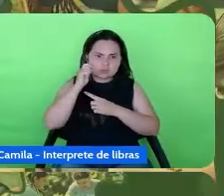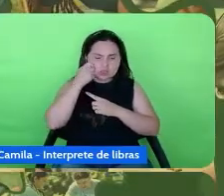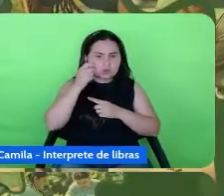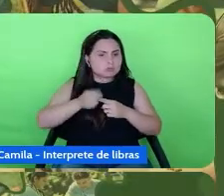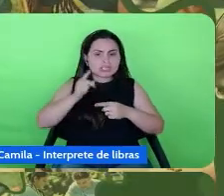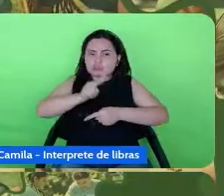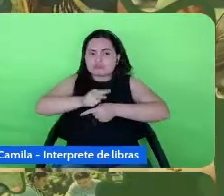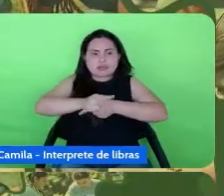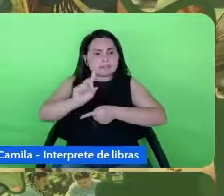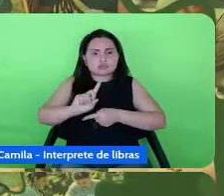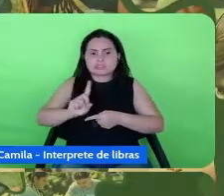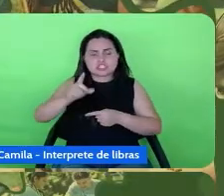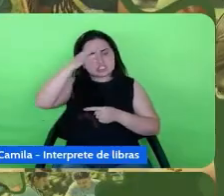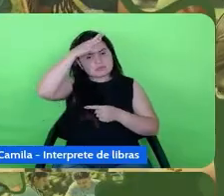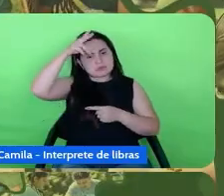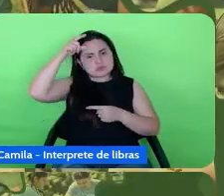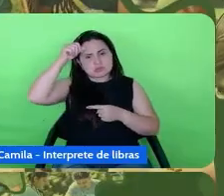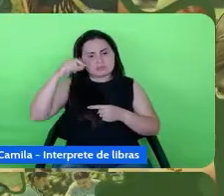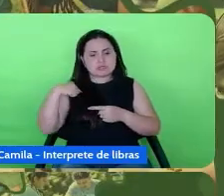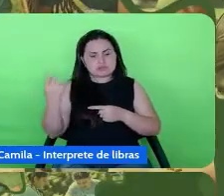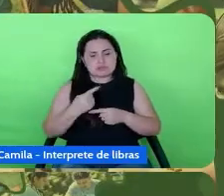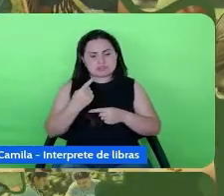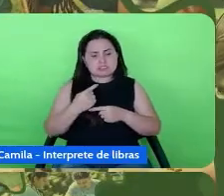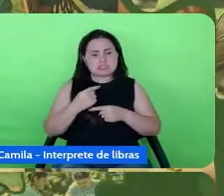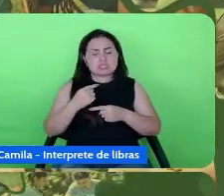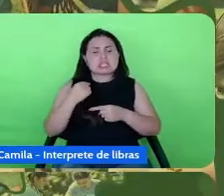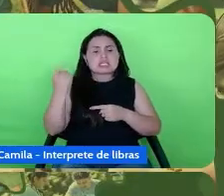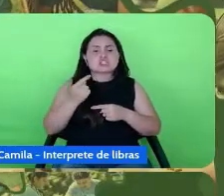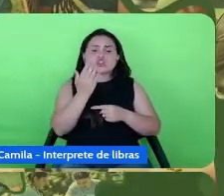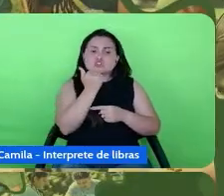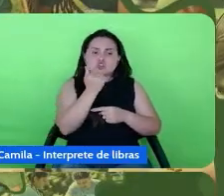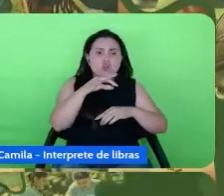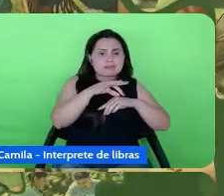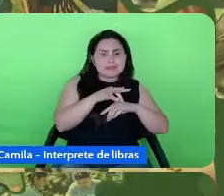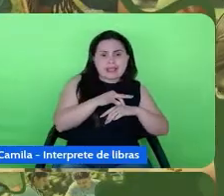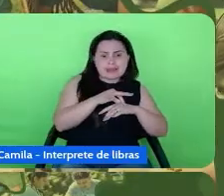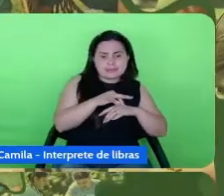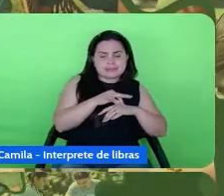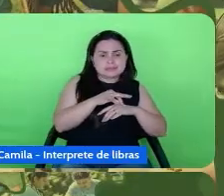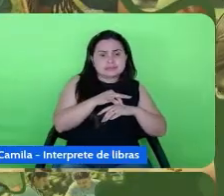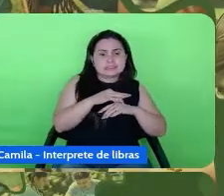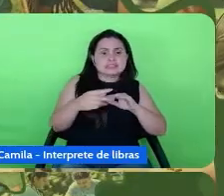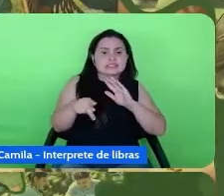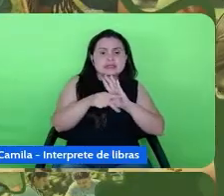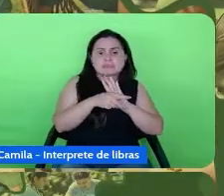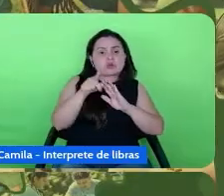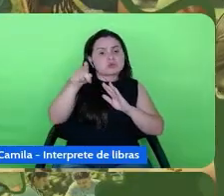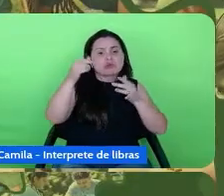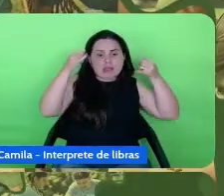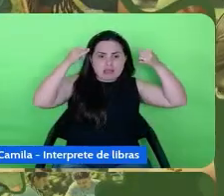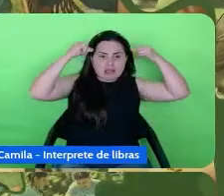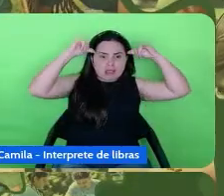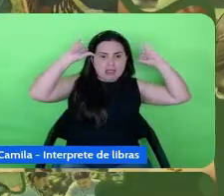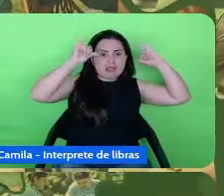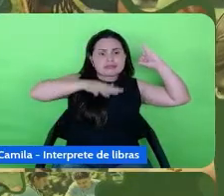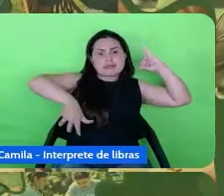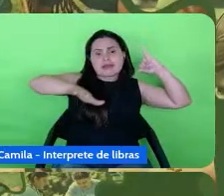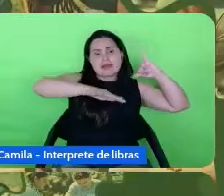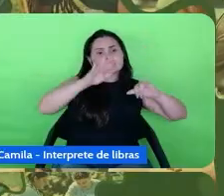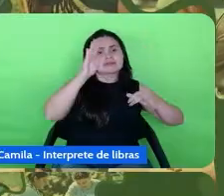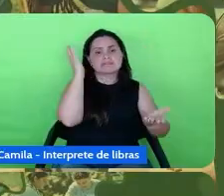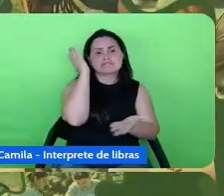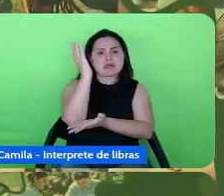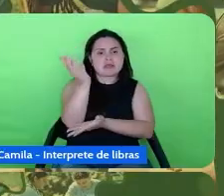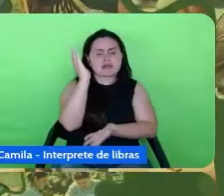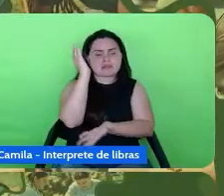proteger a Amazônia para nós. E nós aqui que comemos carne, por exemplo, que vem, às vezes, de gado ali de áreas desmatadas da